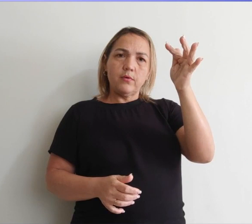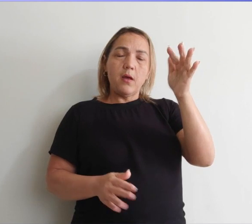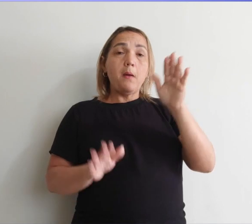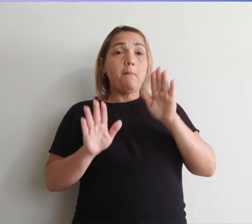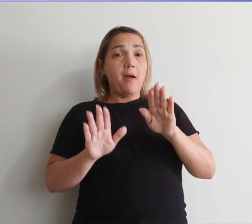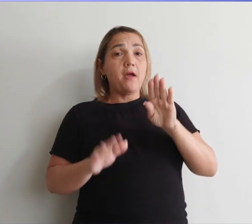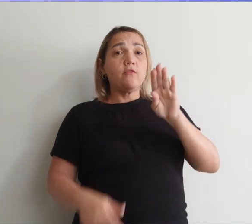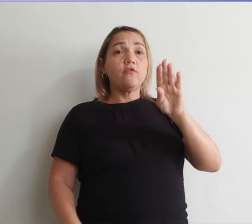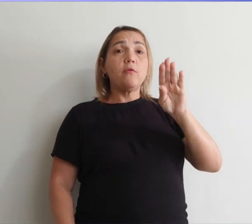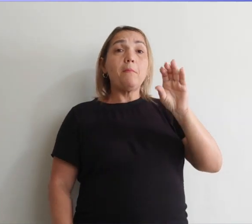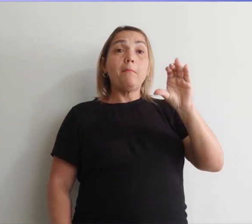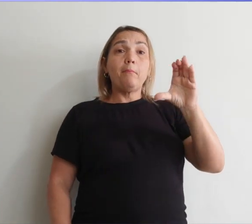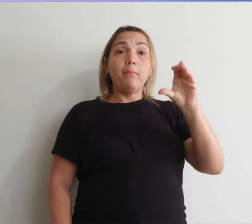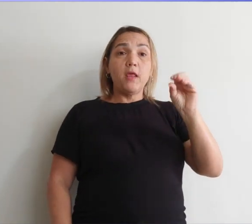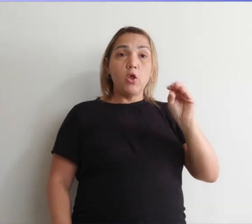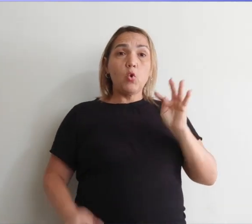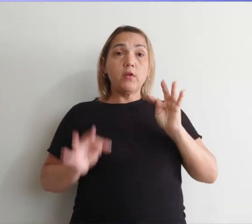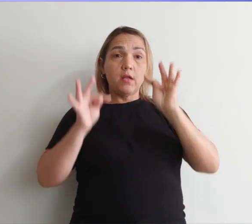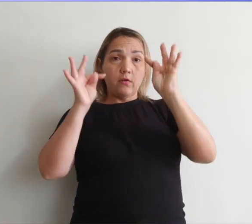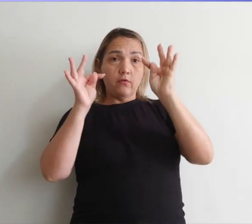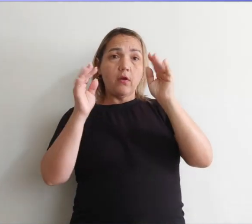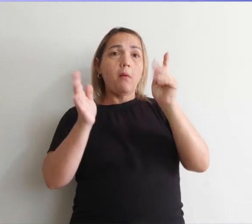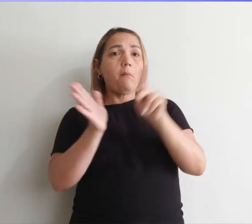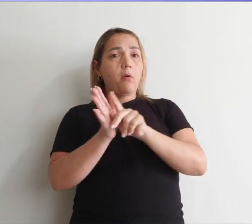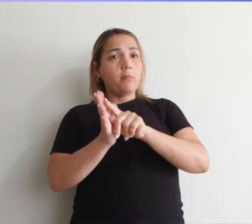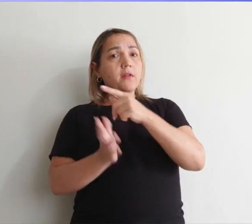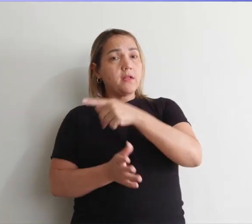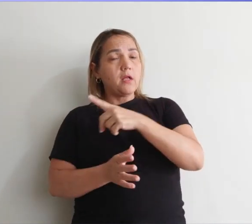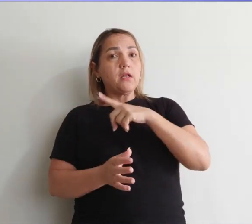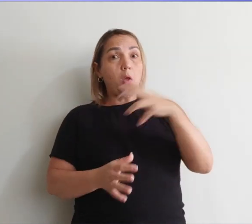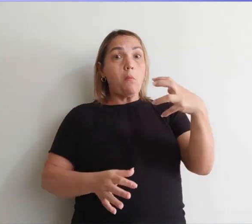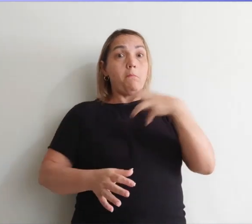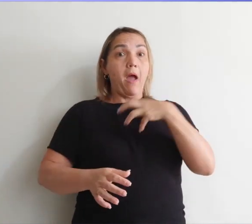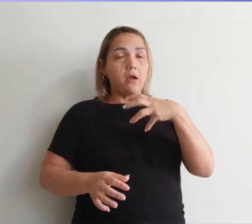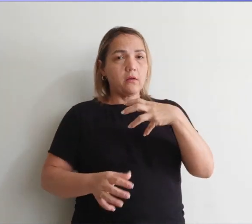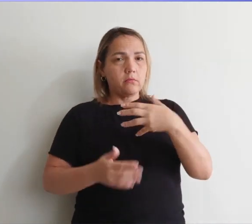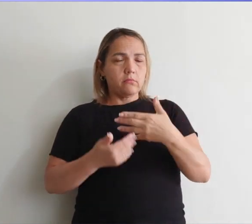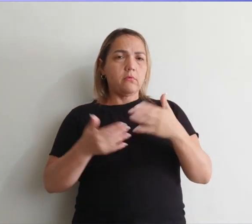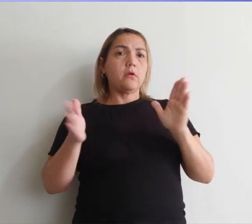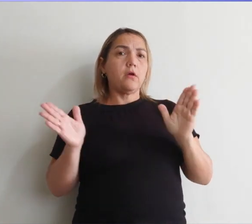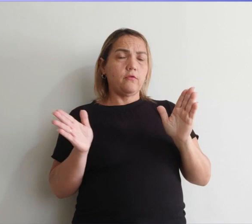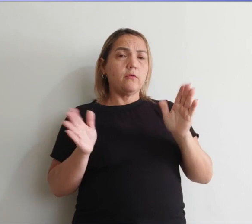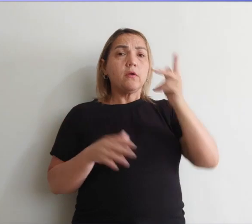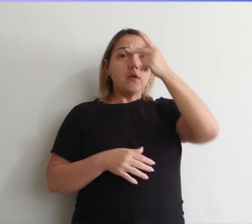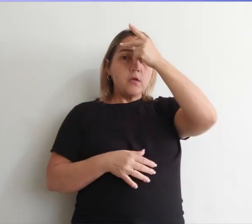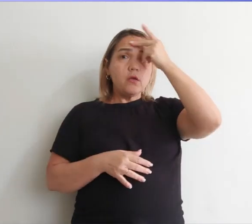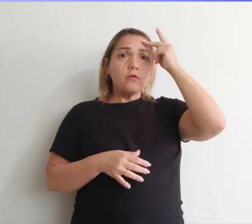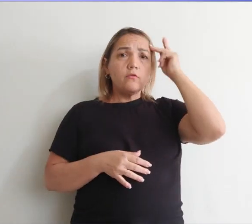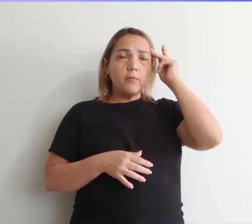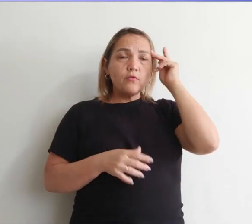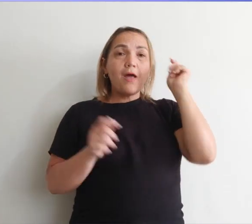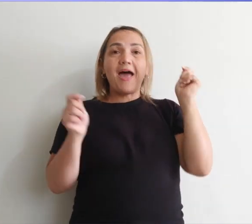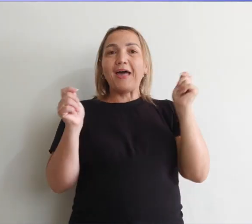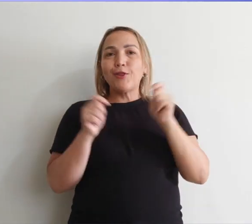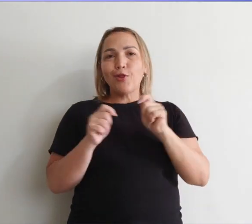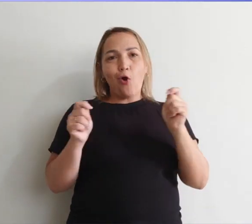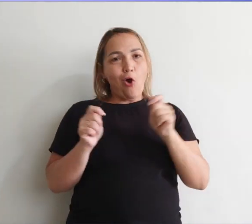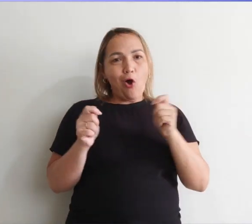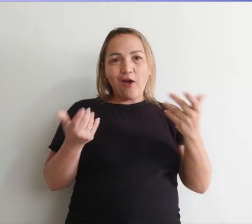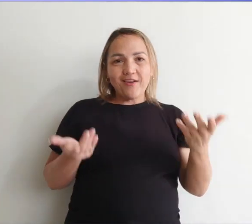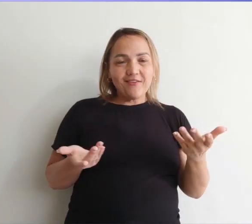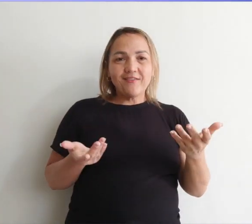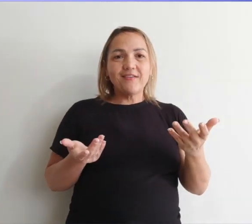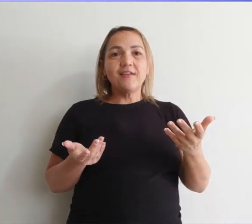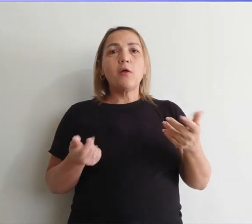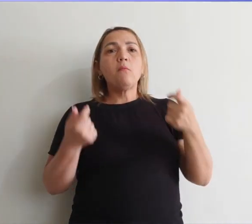Agora, biotecnologia, como é da minha área, né, ela tem um grande impacto nisso, e as pessoas adoram essas